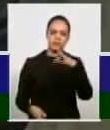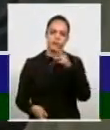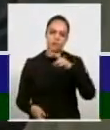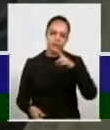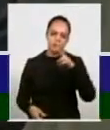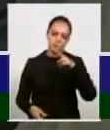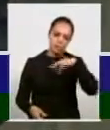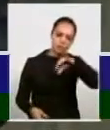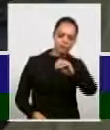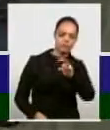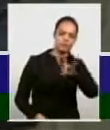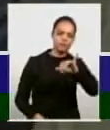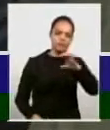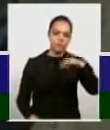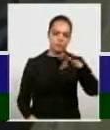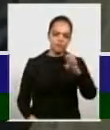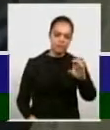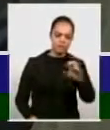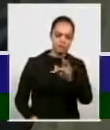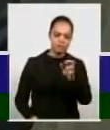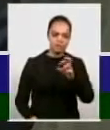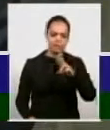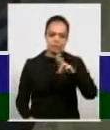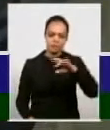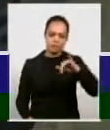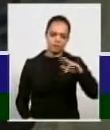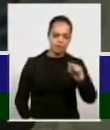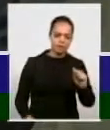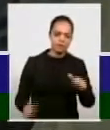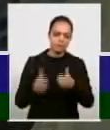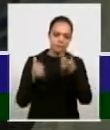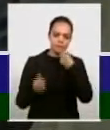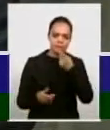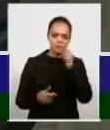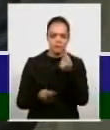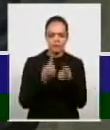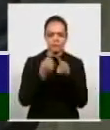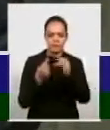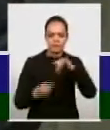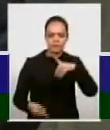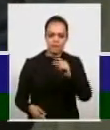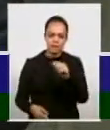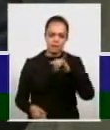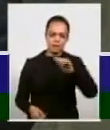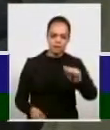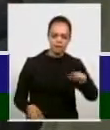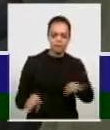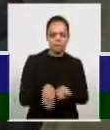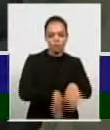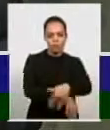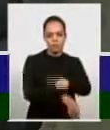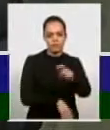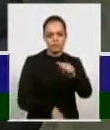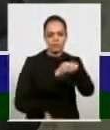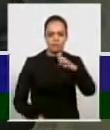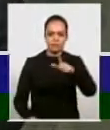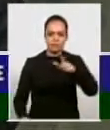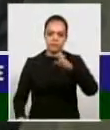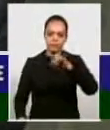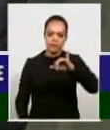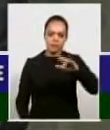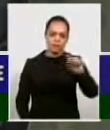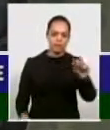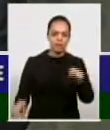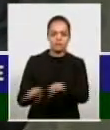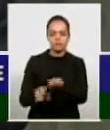Vicente Ferreira, Rua Antônio Vicente de Ferreira, melhor dizendo, Avenida Indaiá, também Rua das Gameleiras, Avenida